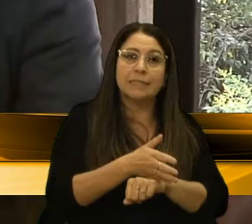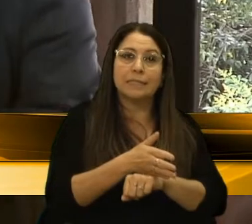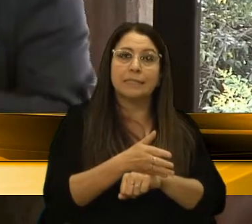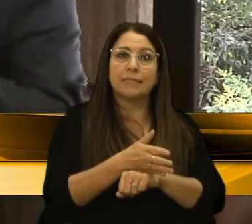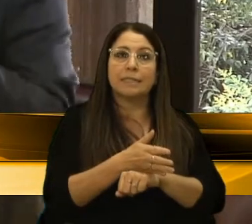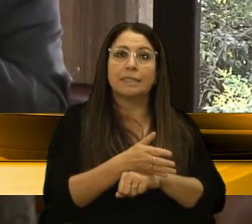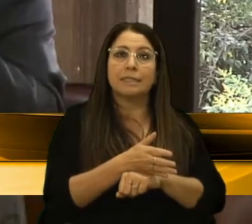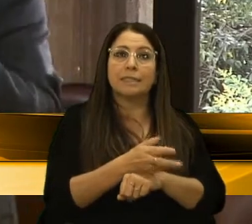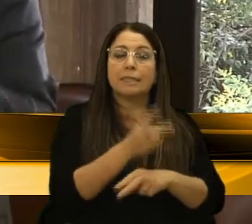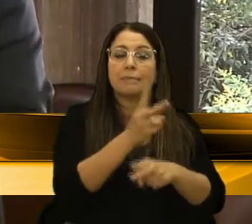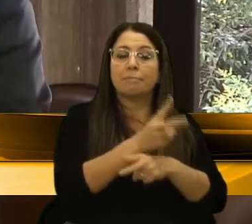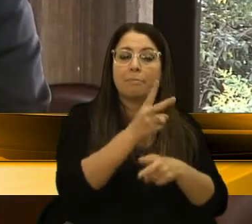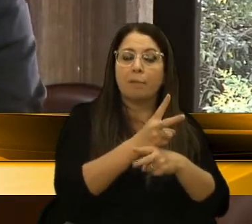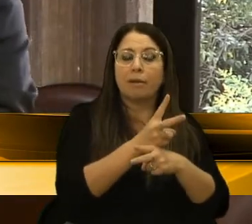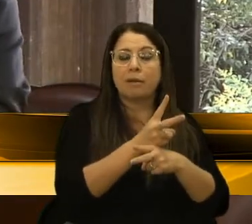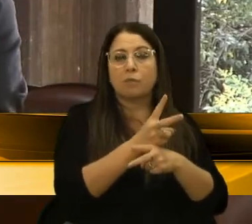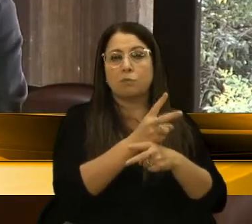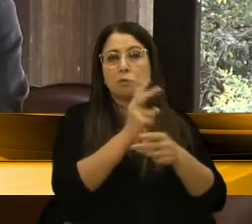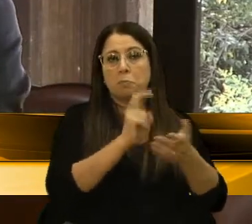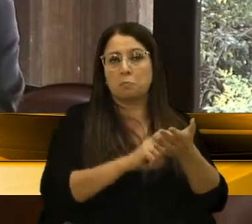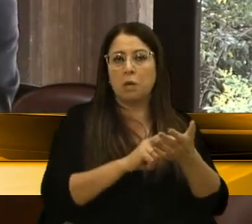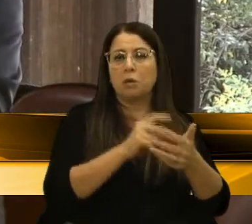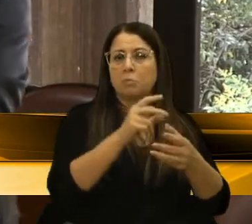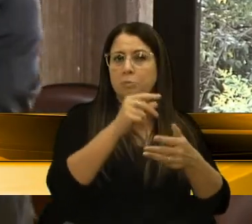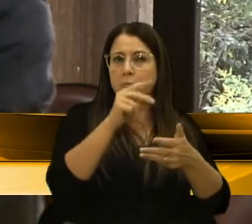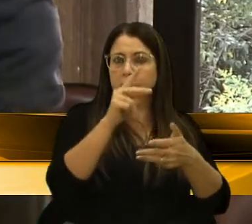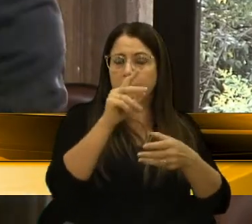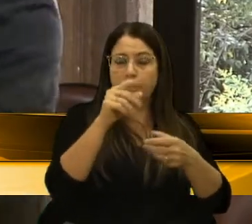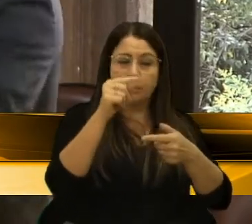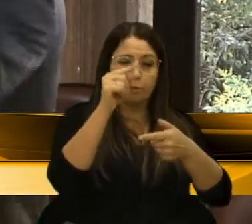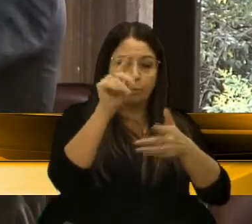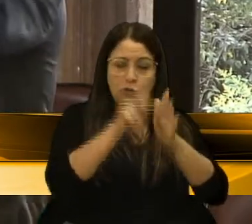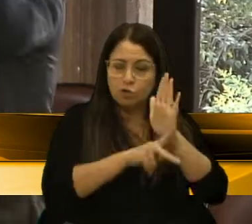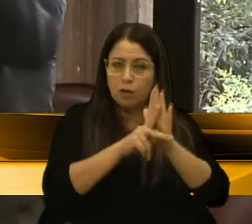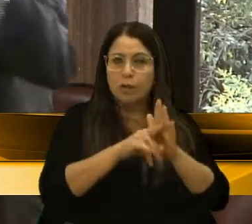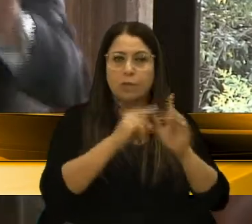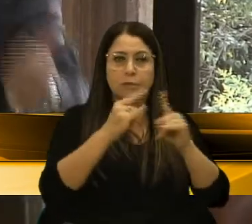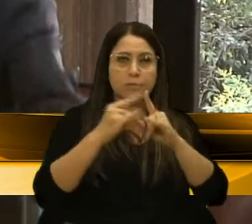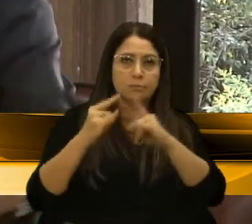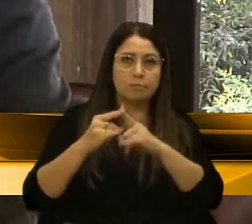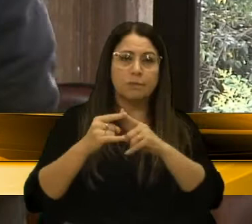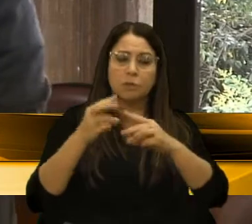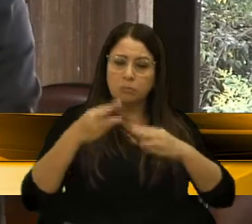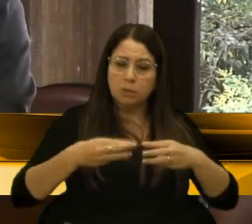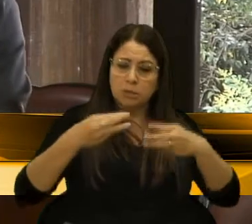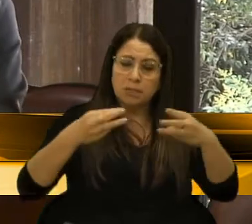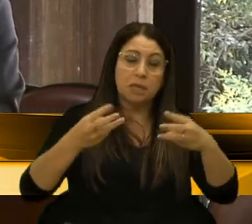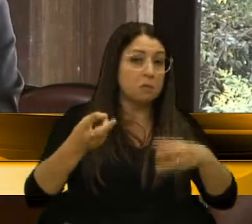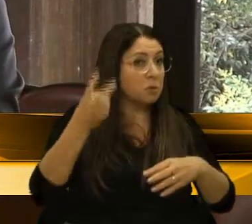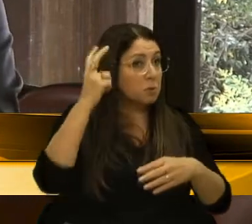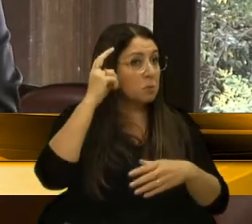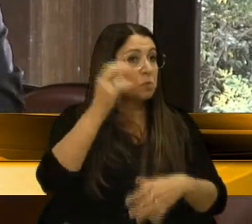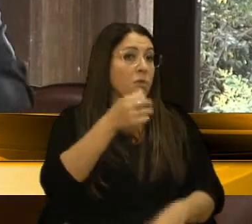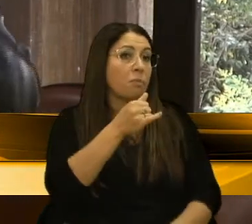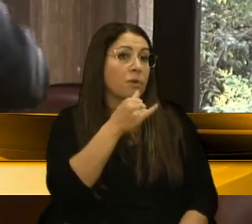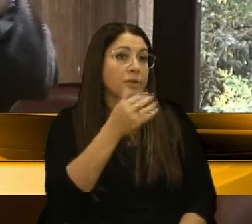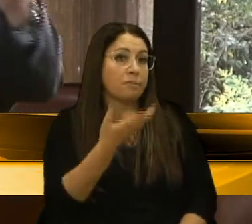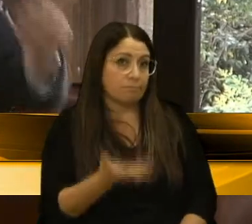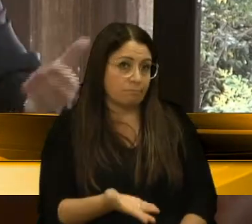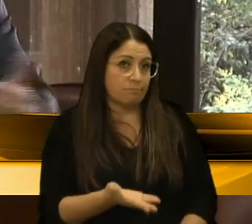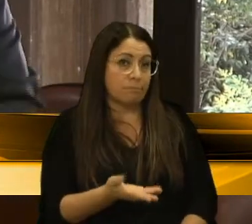linhas de financiamento de projetos governamentais, lá do Ministério da Cultura, por exemplo,